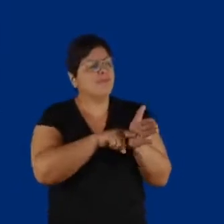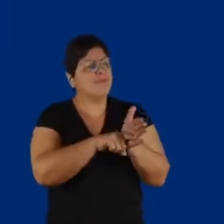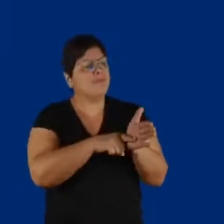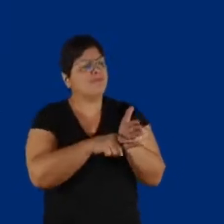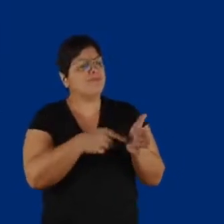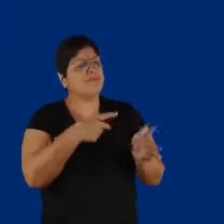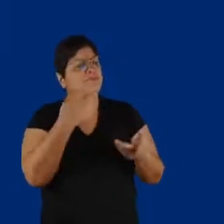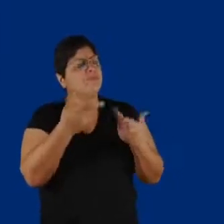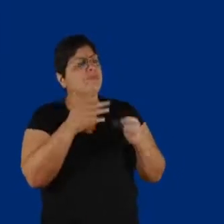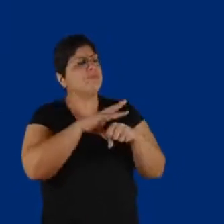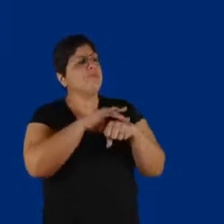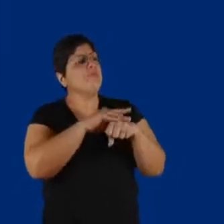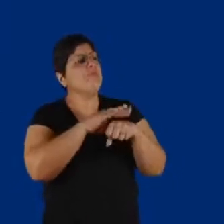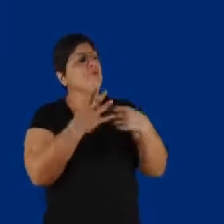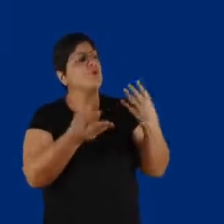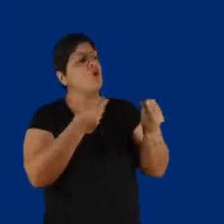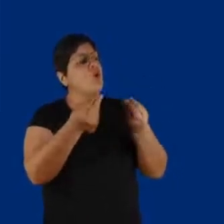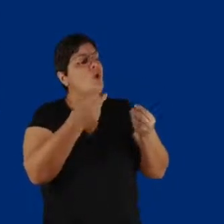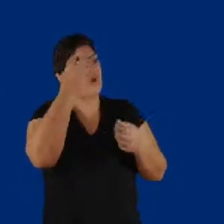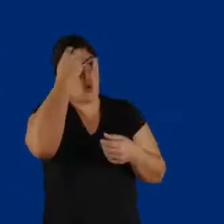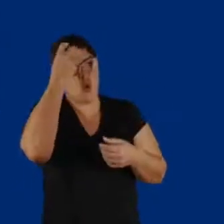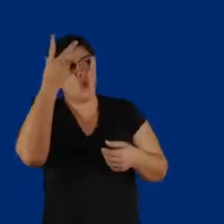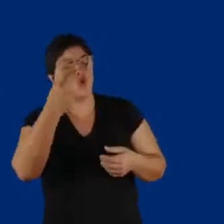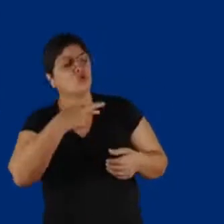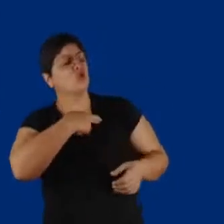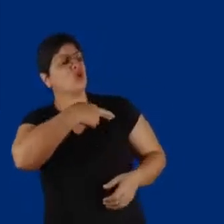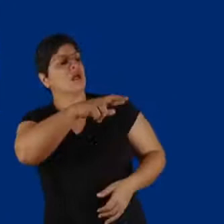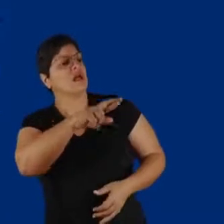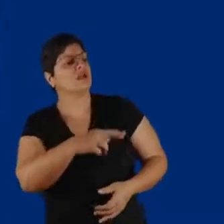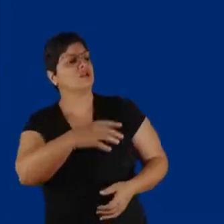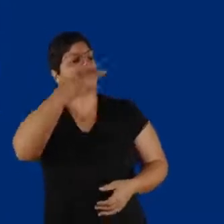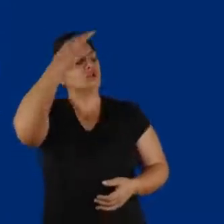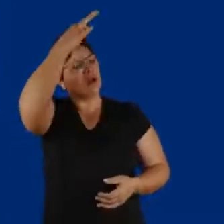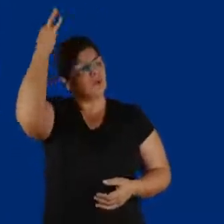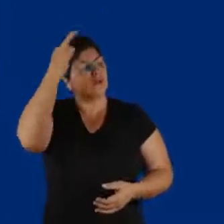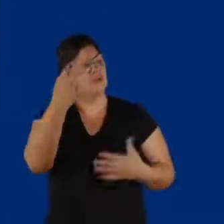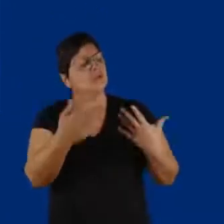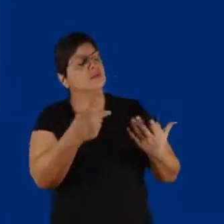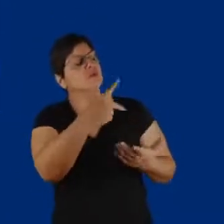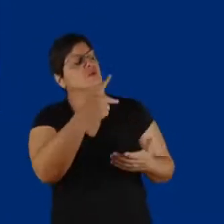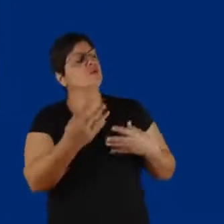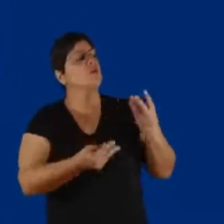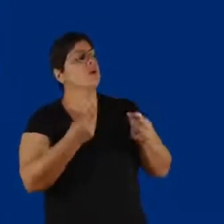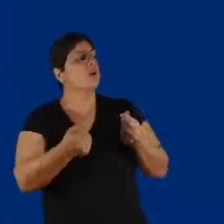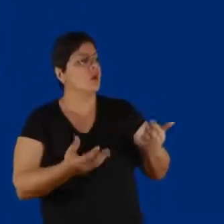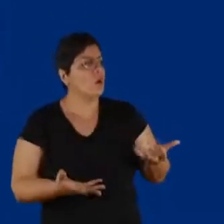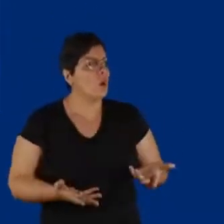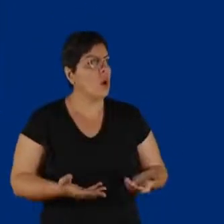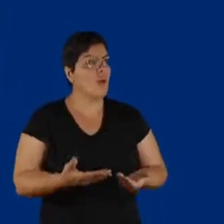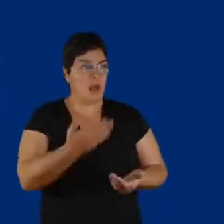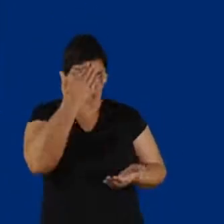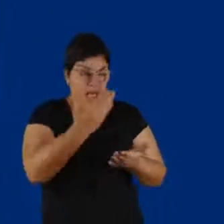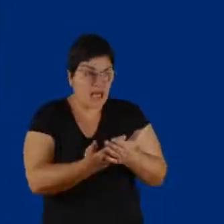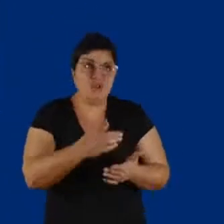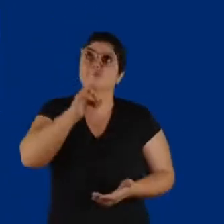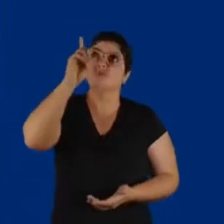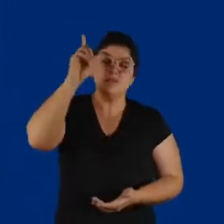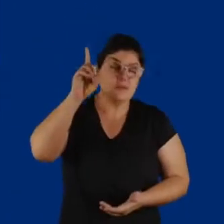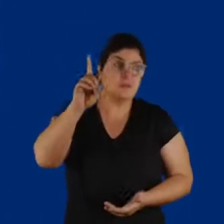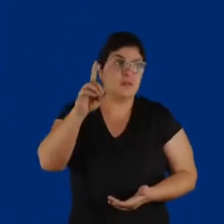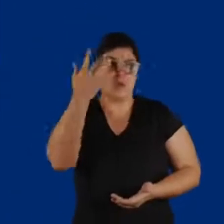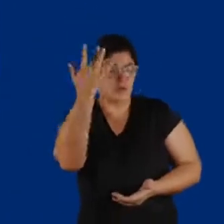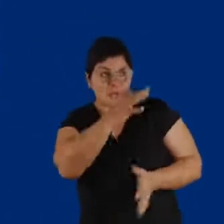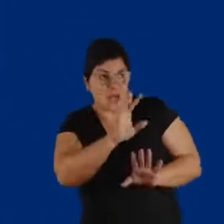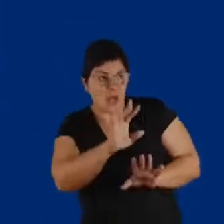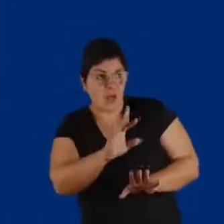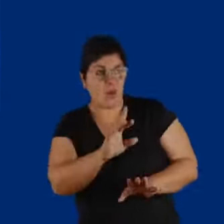sem perguntar sobre a cultura dela, sobre a religião dela, sobre a espiritualidade dela, sobre se ela acredita em Deus ou não acredita em Deus, se ela acredita em